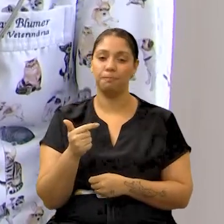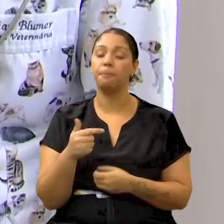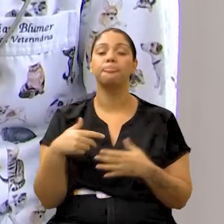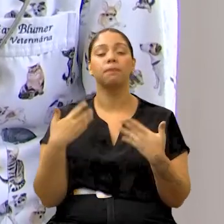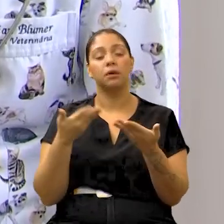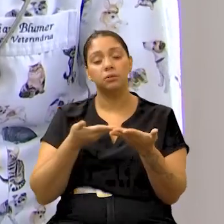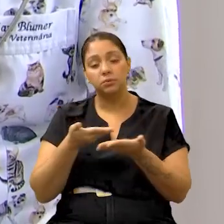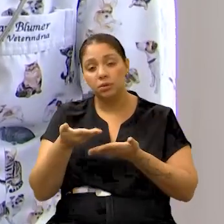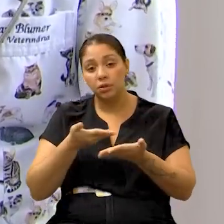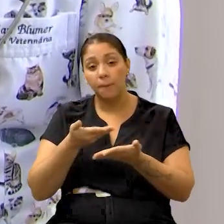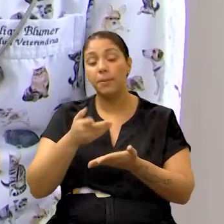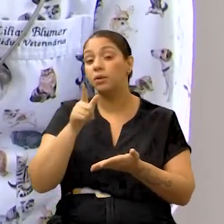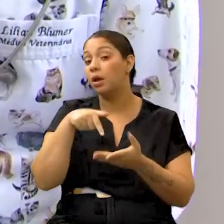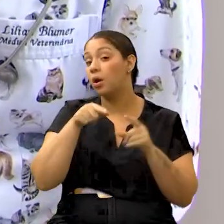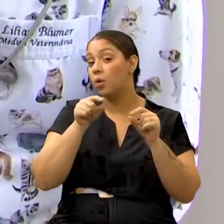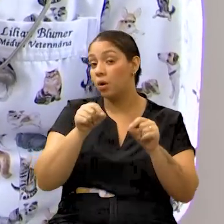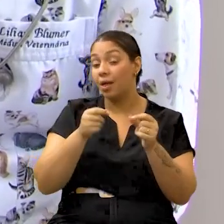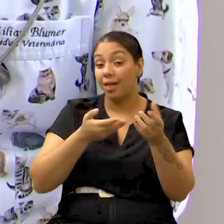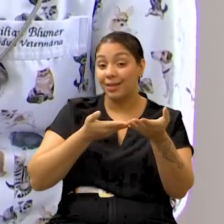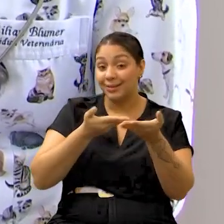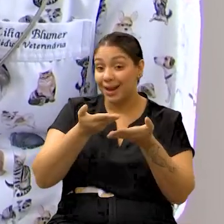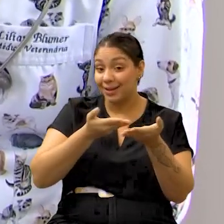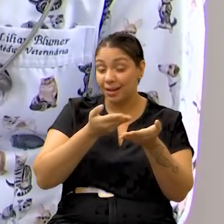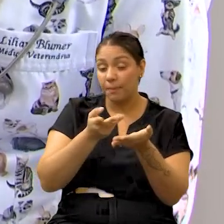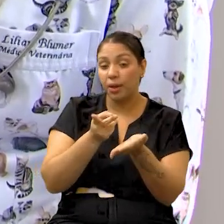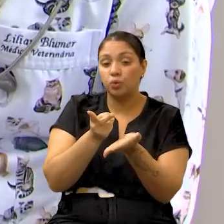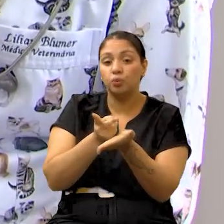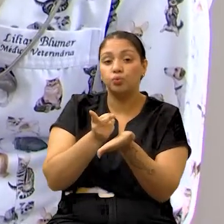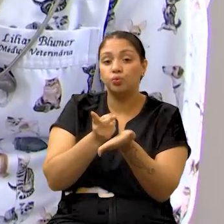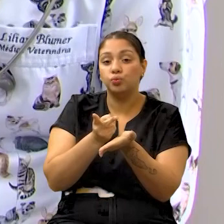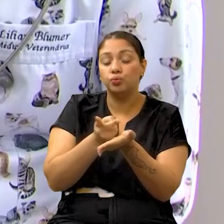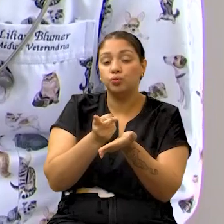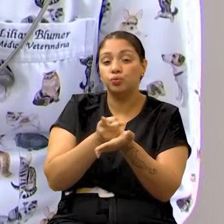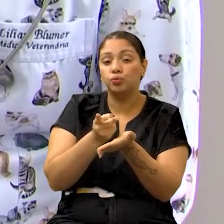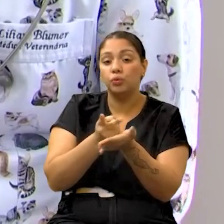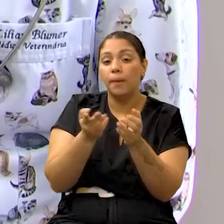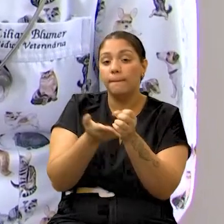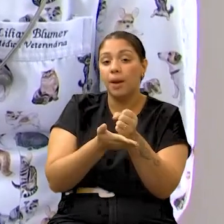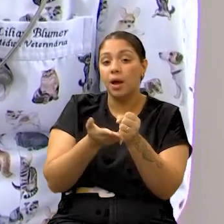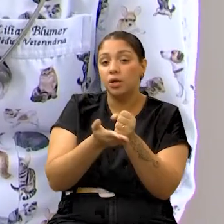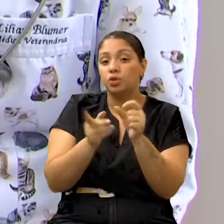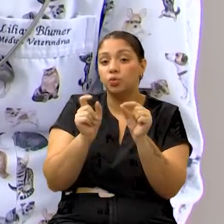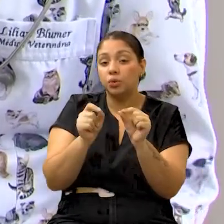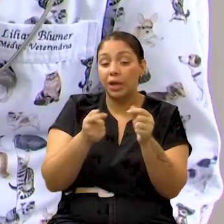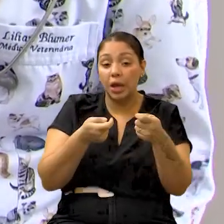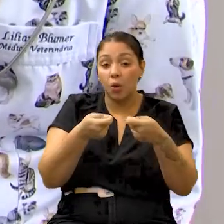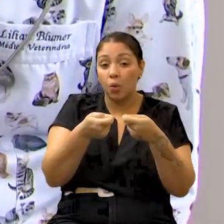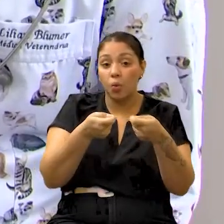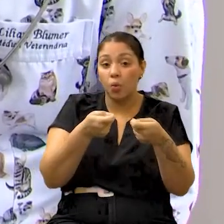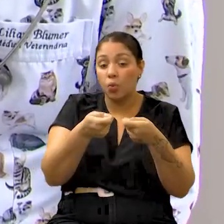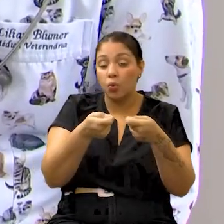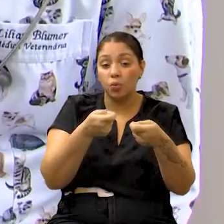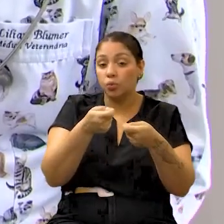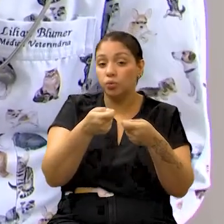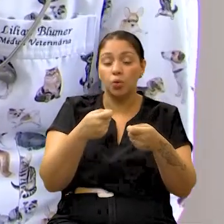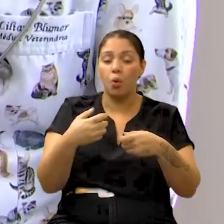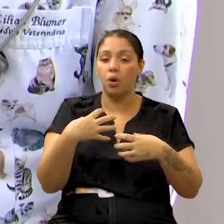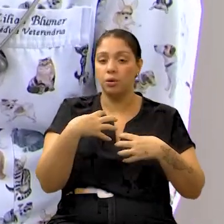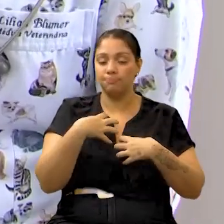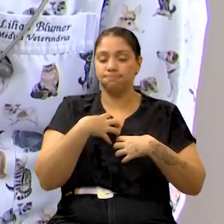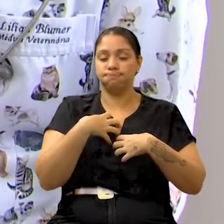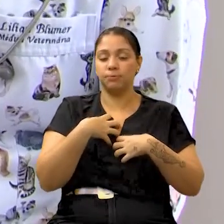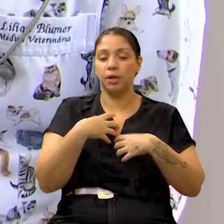o tratamento, a gente fala que é um tratamento conservativo, baseado no controle dos sinais clínicos